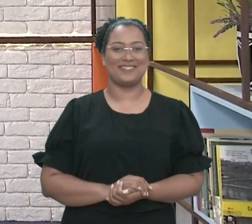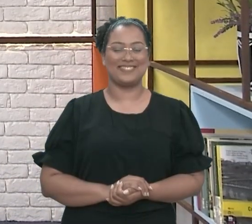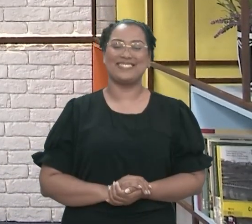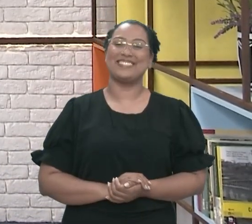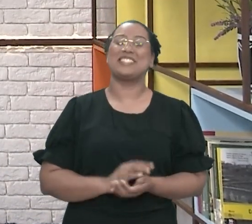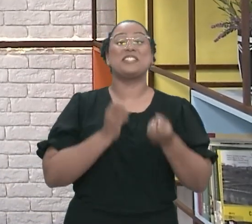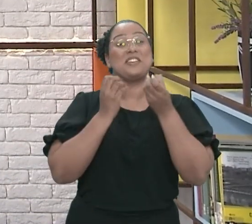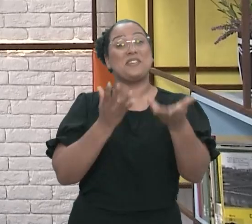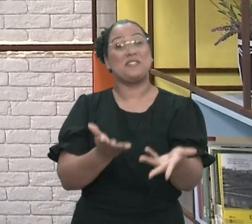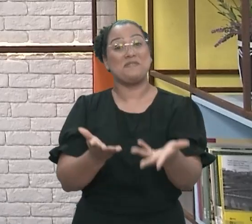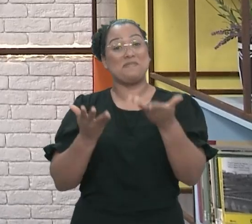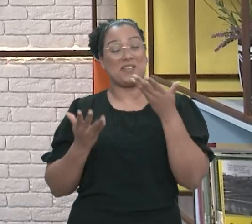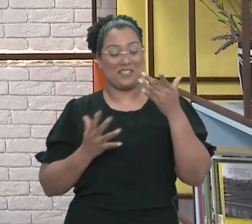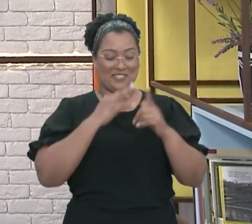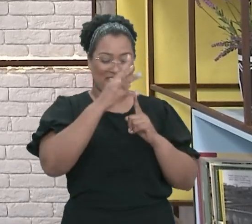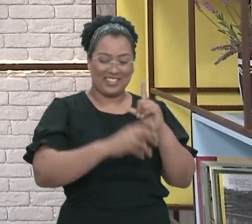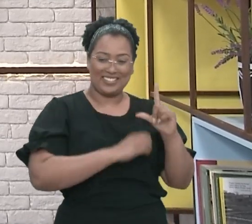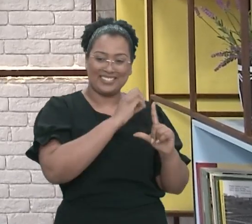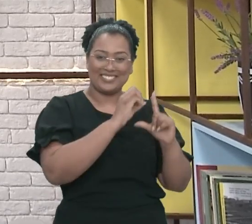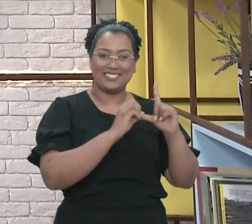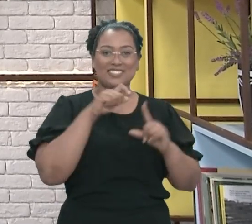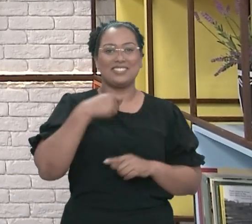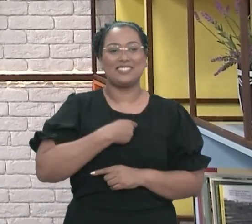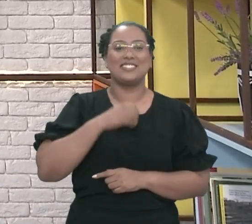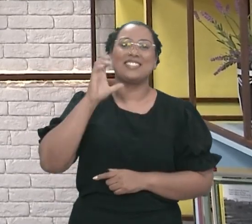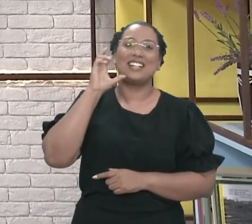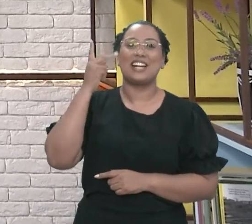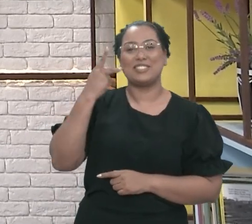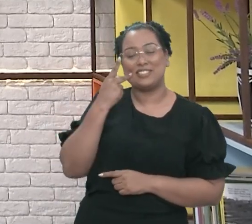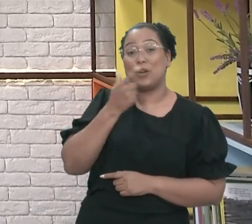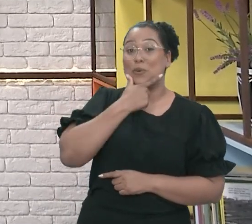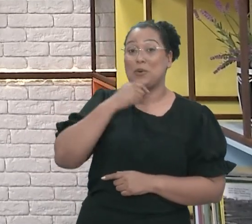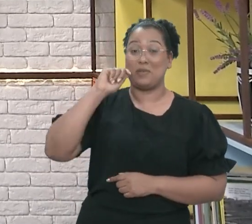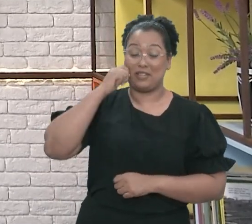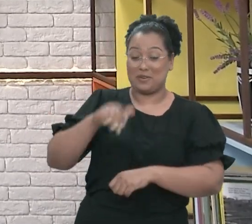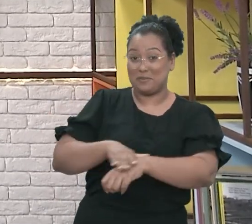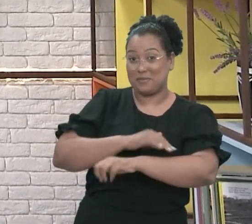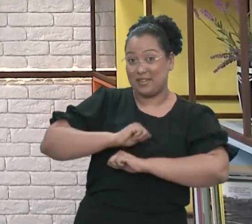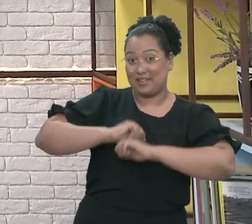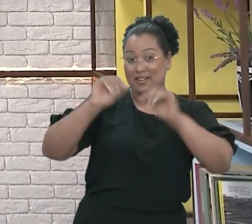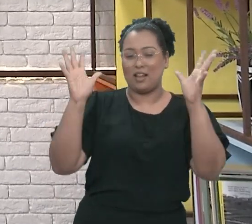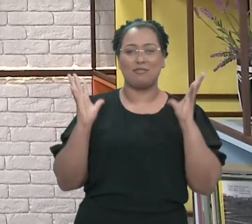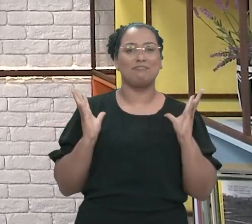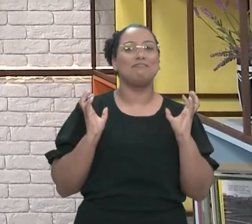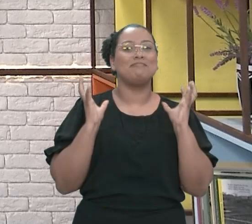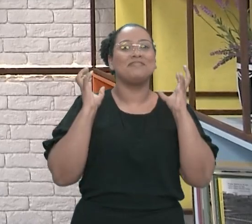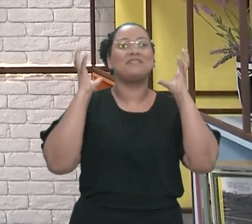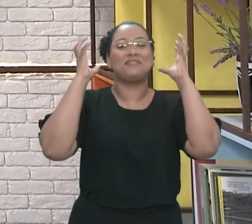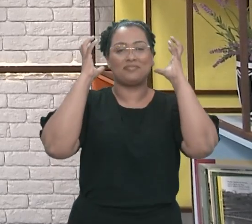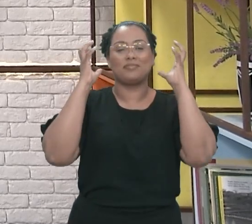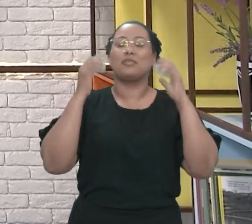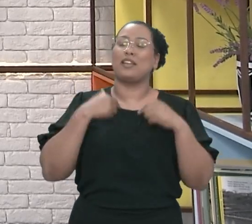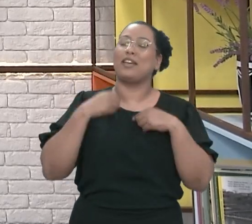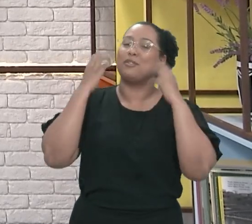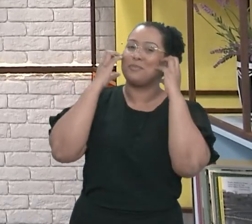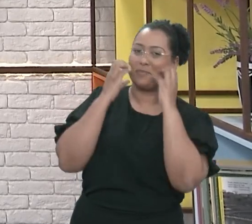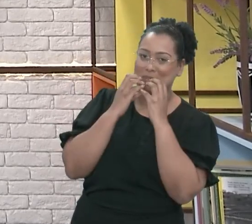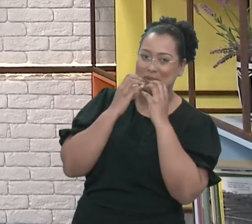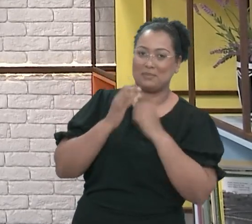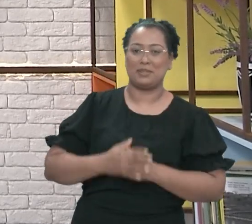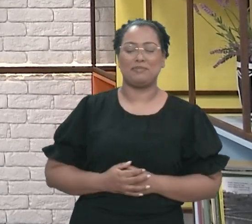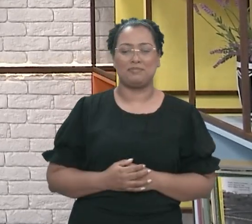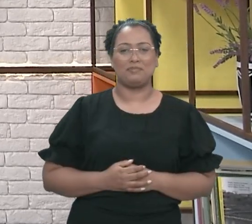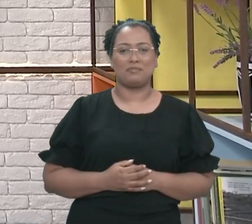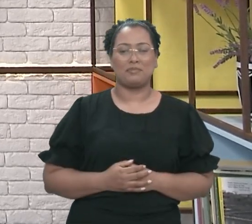Sejam muito bem-vindos ao Mundo UFG, eu sou Cássio Neves, um homem negro de pele clara, com cabelos cacheados e eu uso barba. Eu sempre